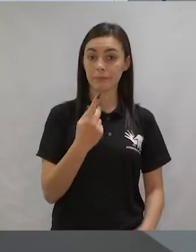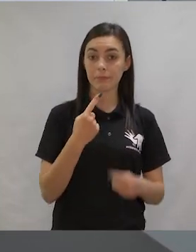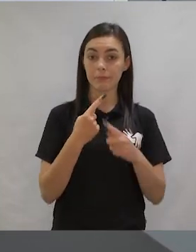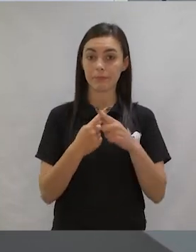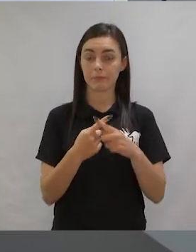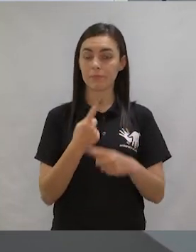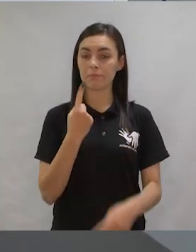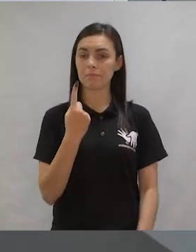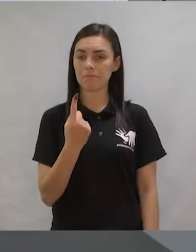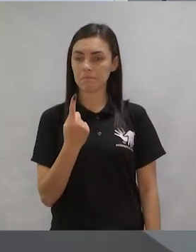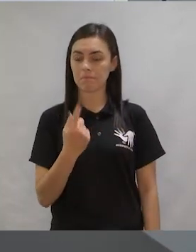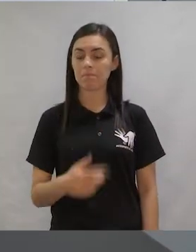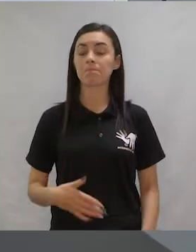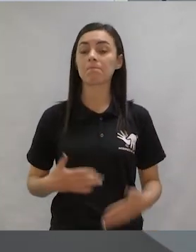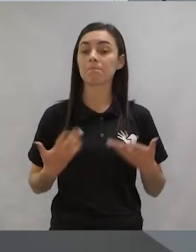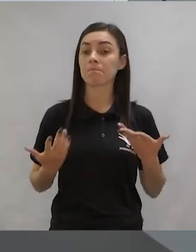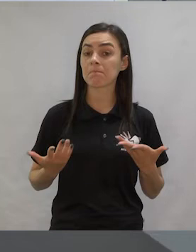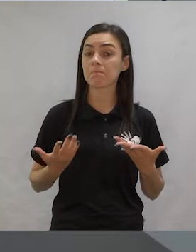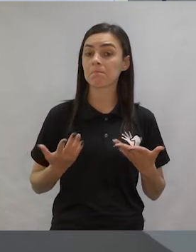2 vezes 1?